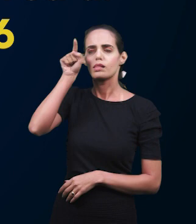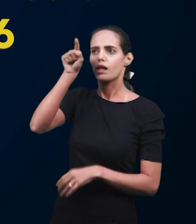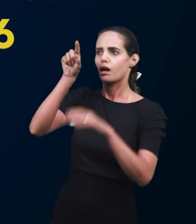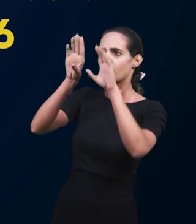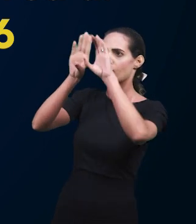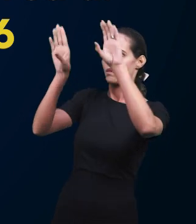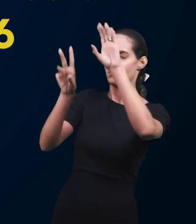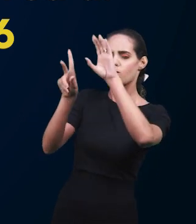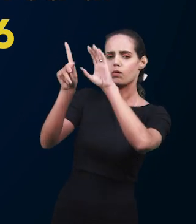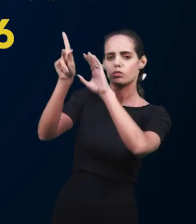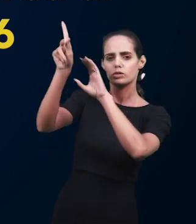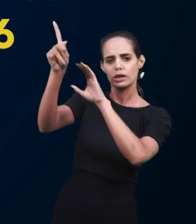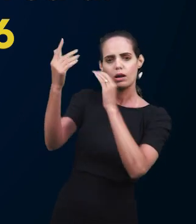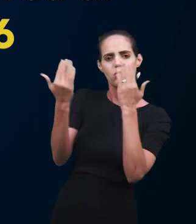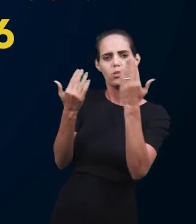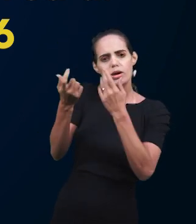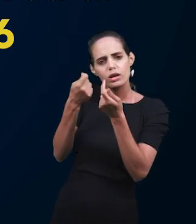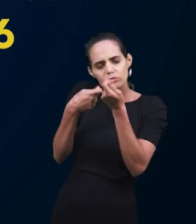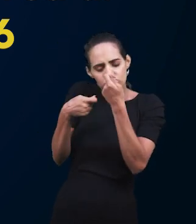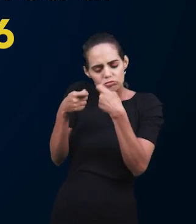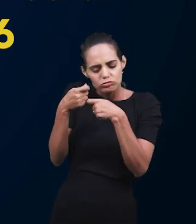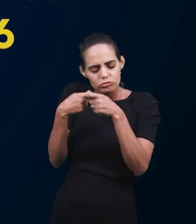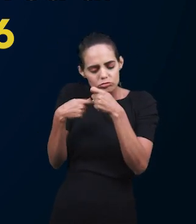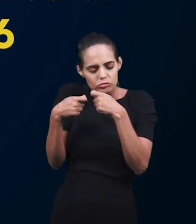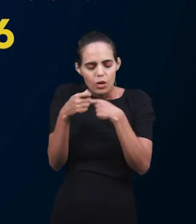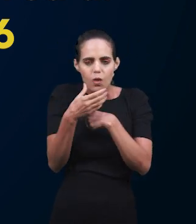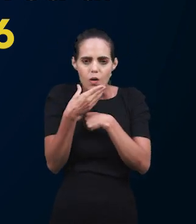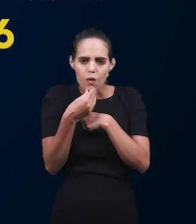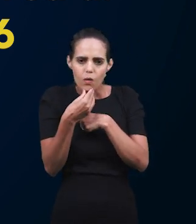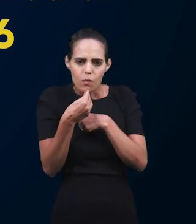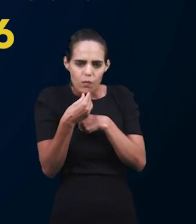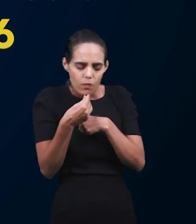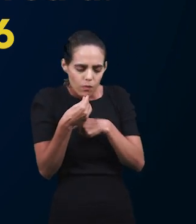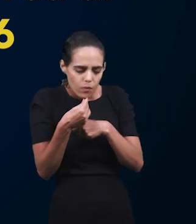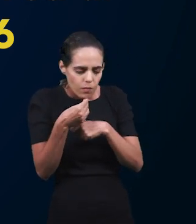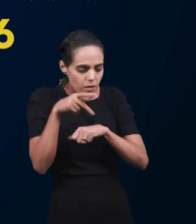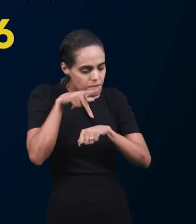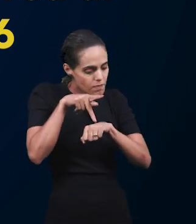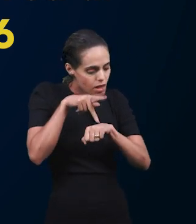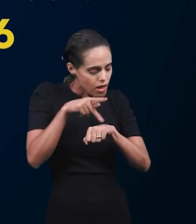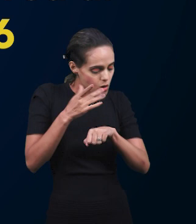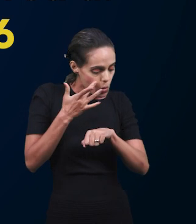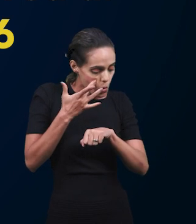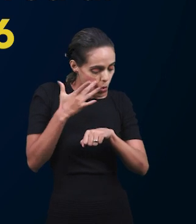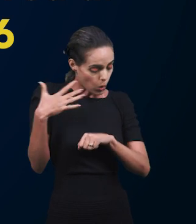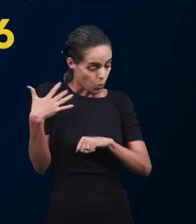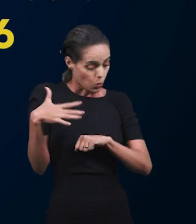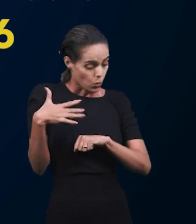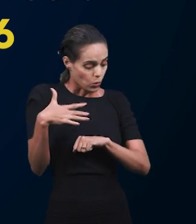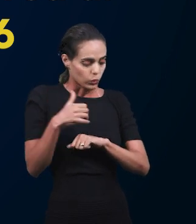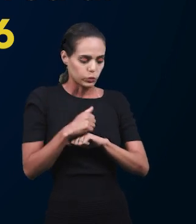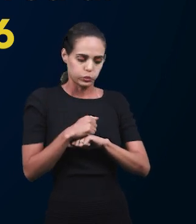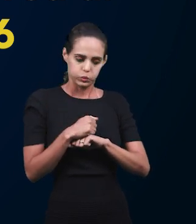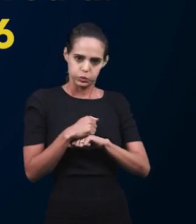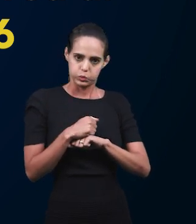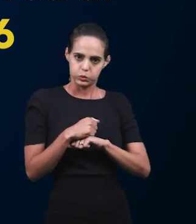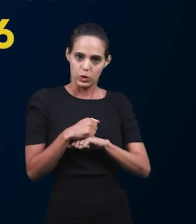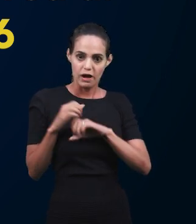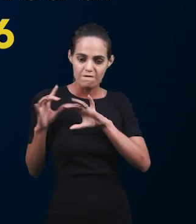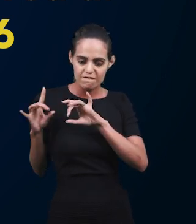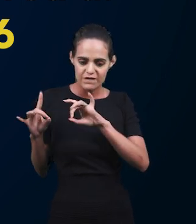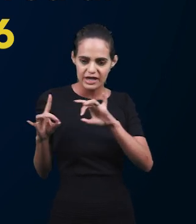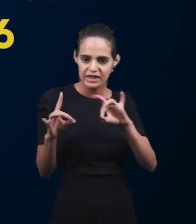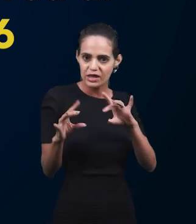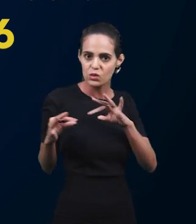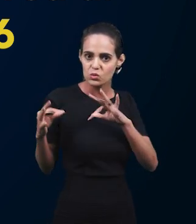ao homem negociante que busca boas pérolas e, encontrando uma pérola de grande valor, foi e vendeu tudo quanto tinha e